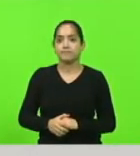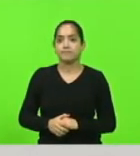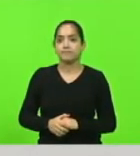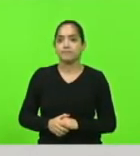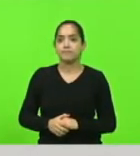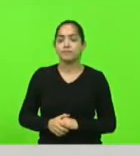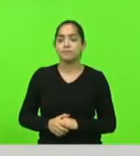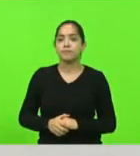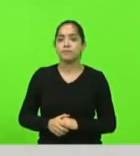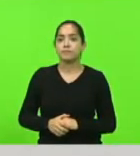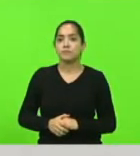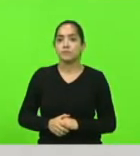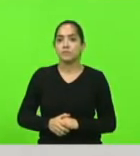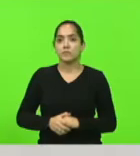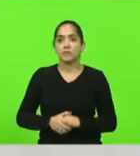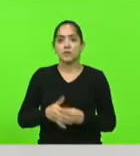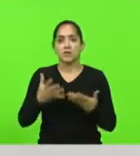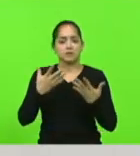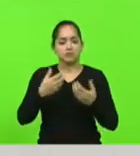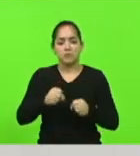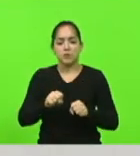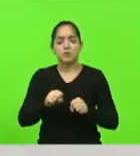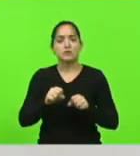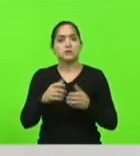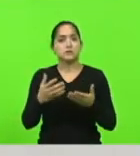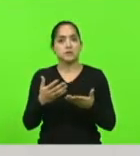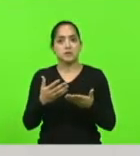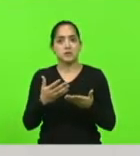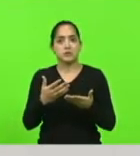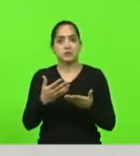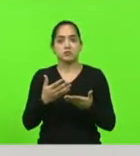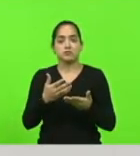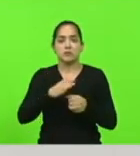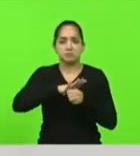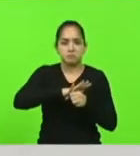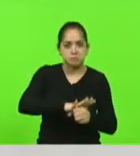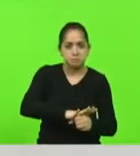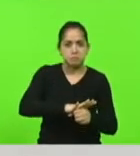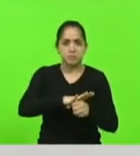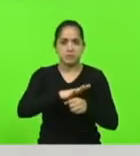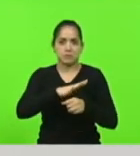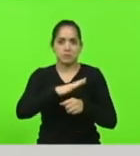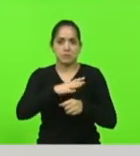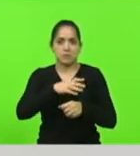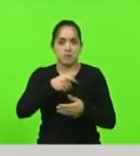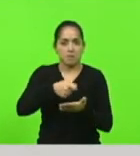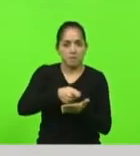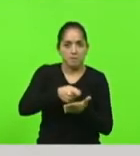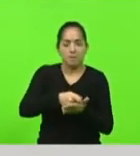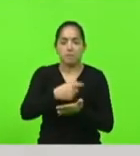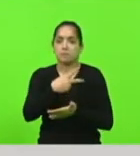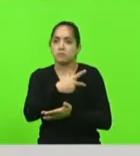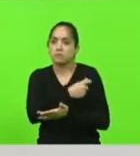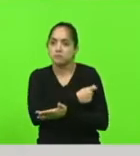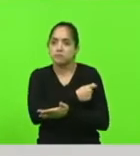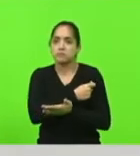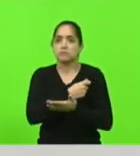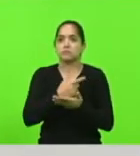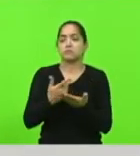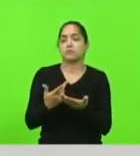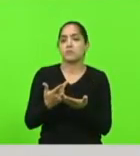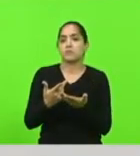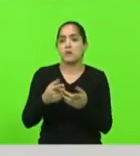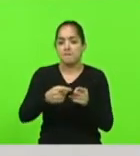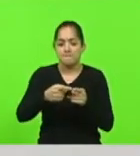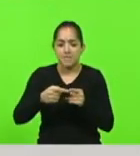E repudio toda a prática que obriga os cidadãos a submeter a tratamentos médicos e a vacinações, a exigências de passaporte sanitário,